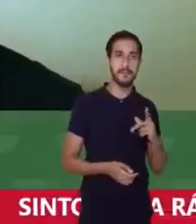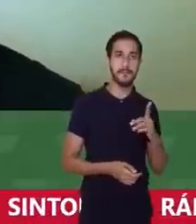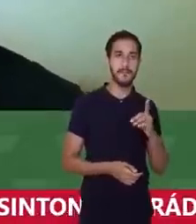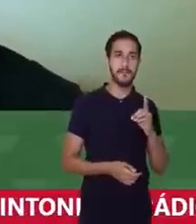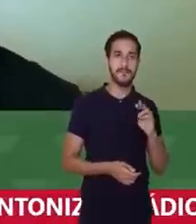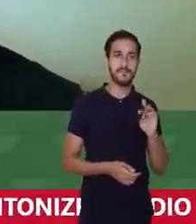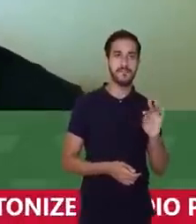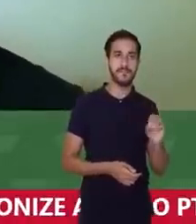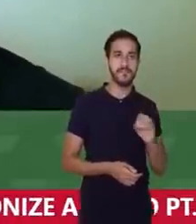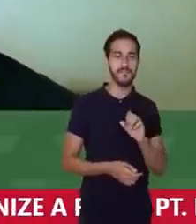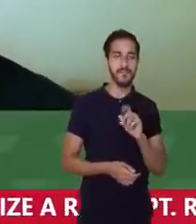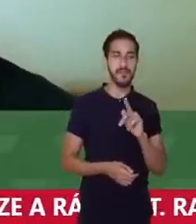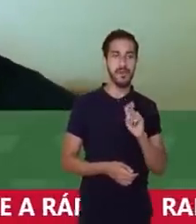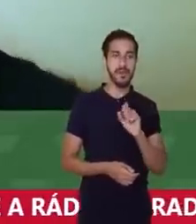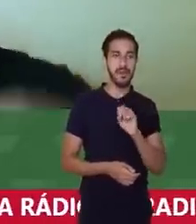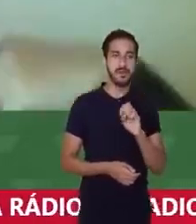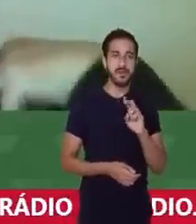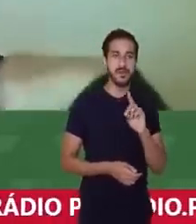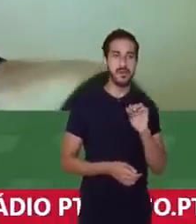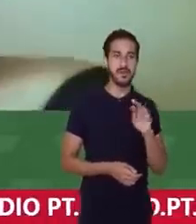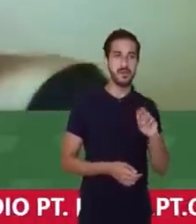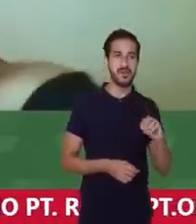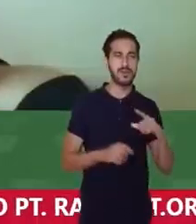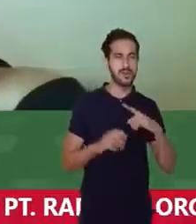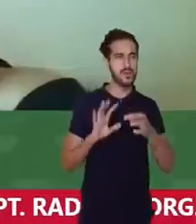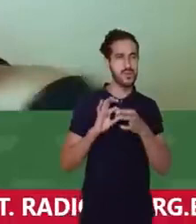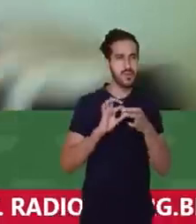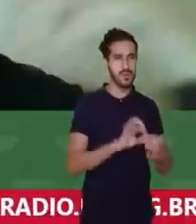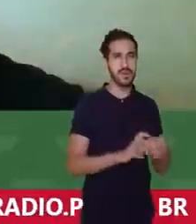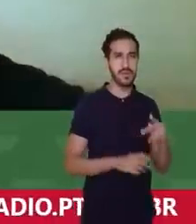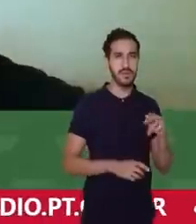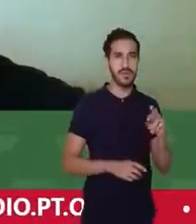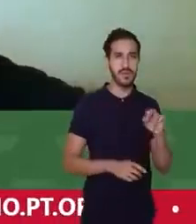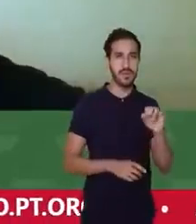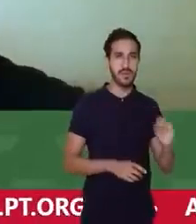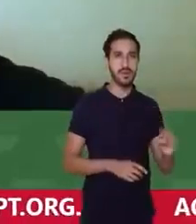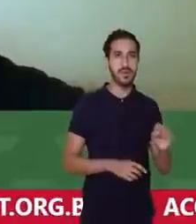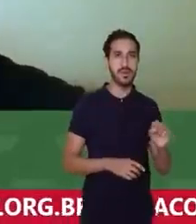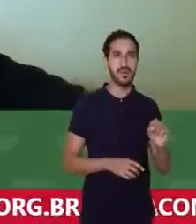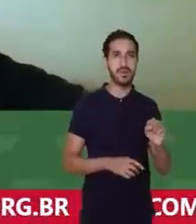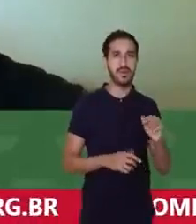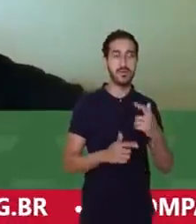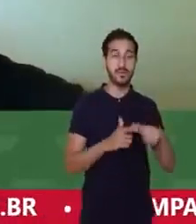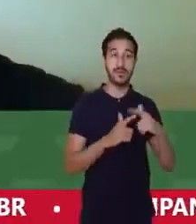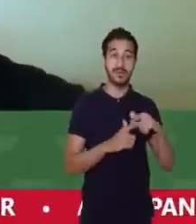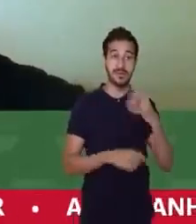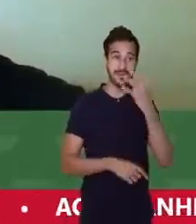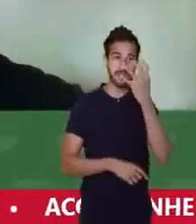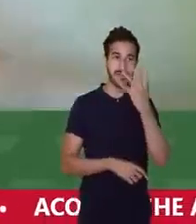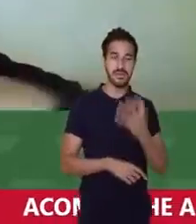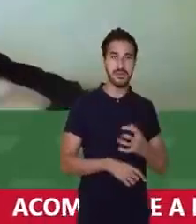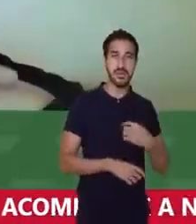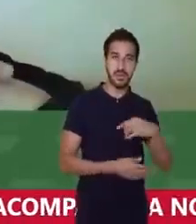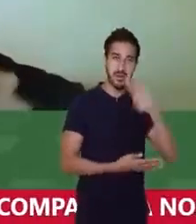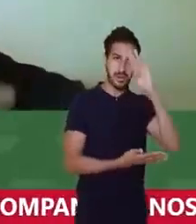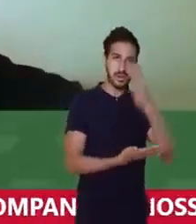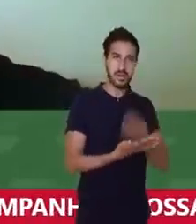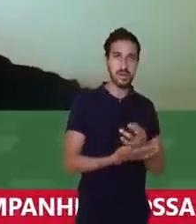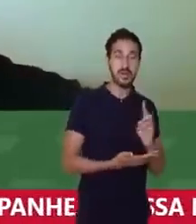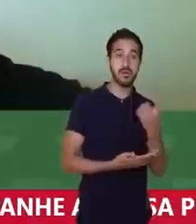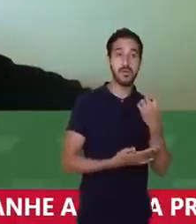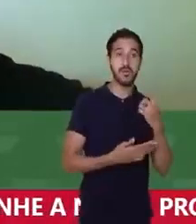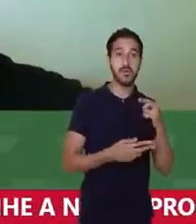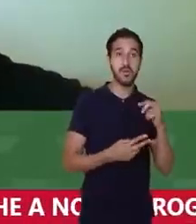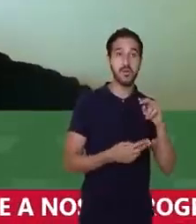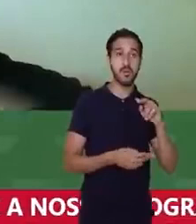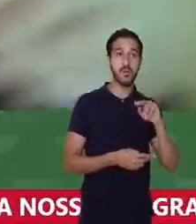e dos gasodutos. Então, você tem um quadro na Petrobras que é um desatino. Eu acredito que um dos